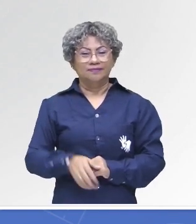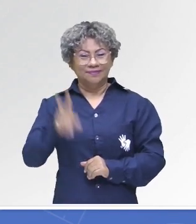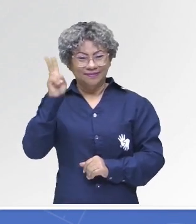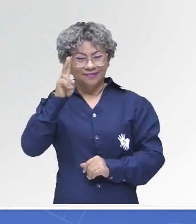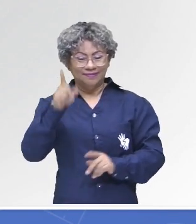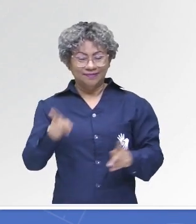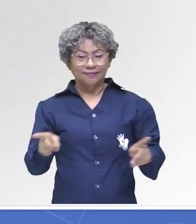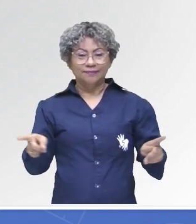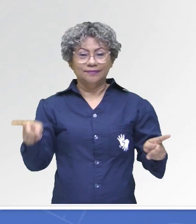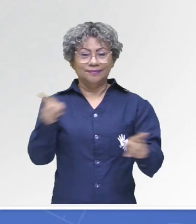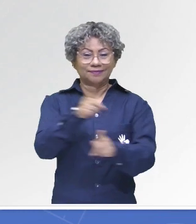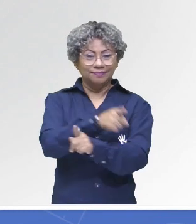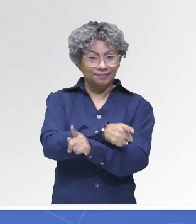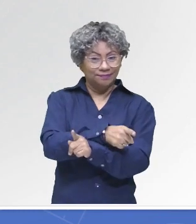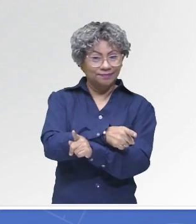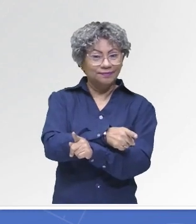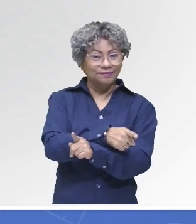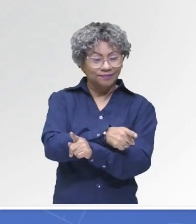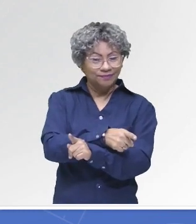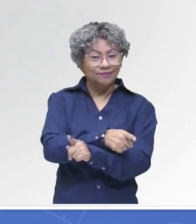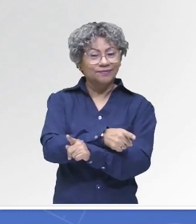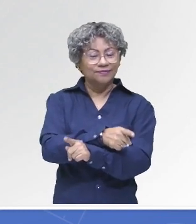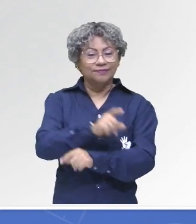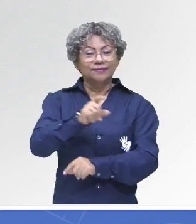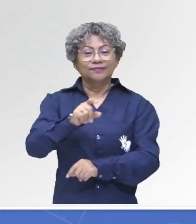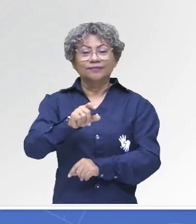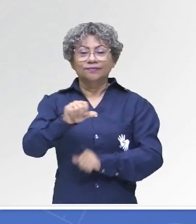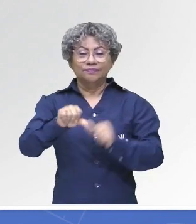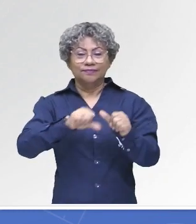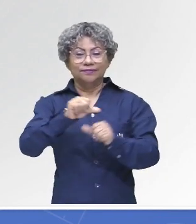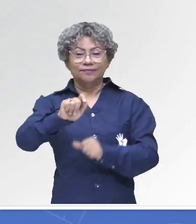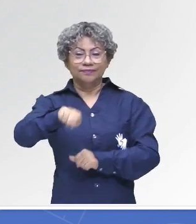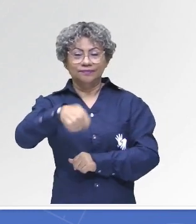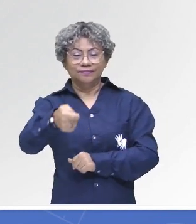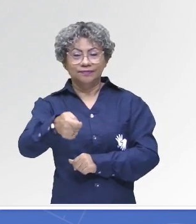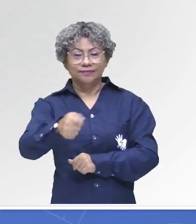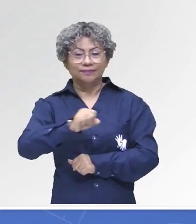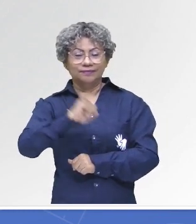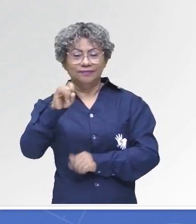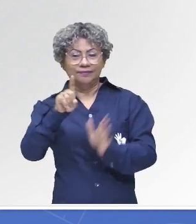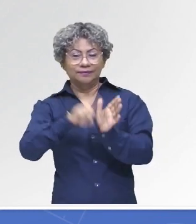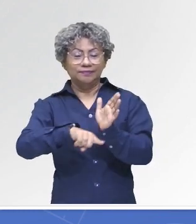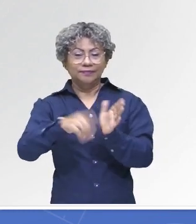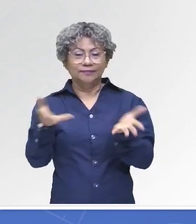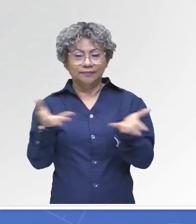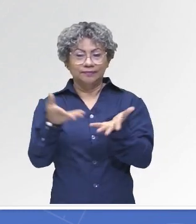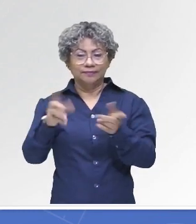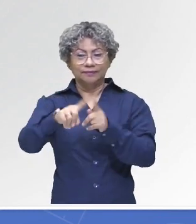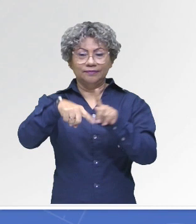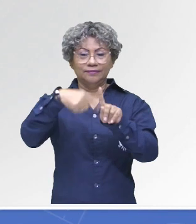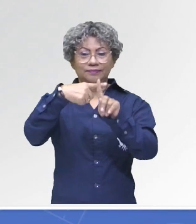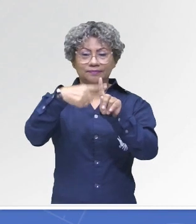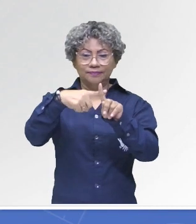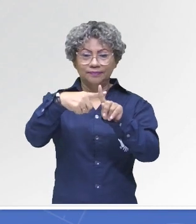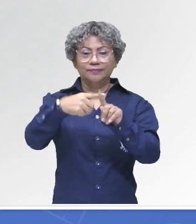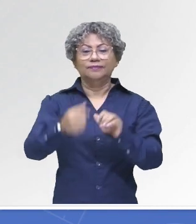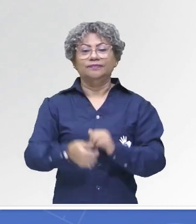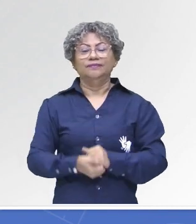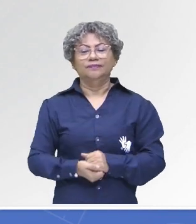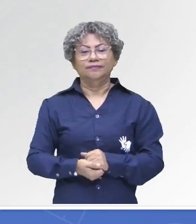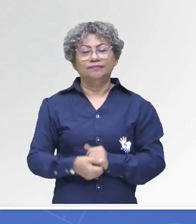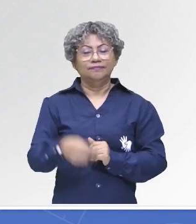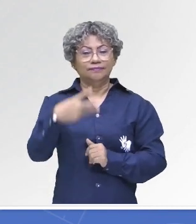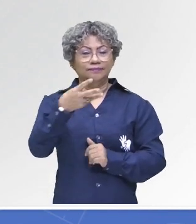esse 32 para o outro lado. Ele vai positivo. 36 mais 32